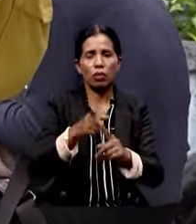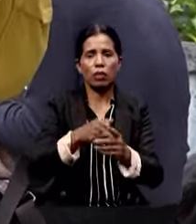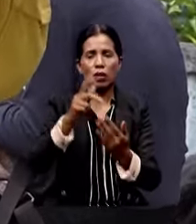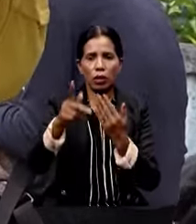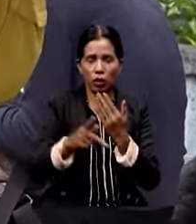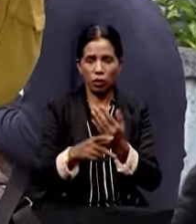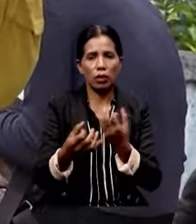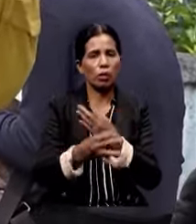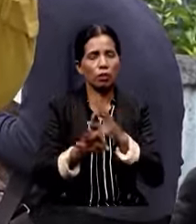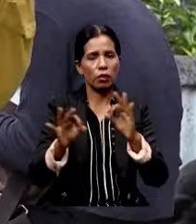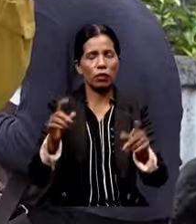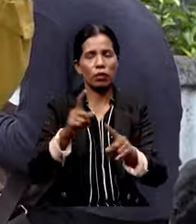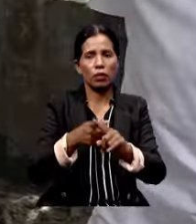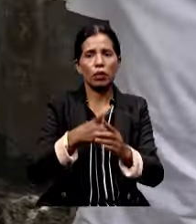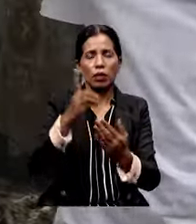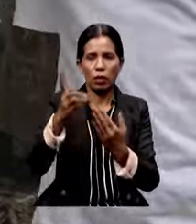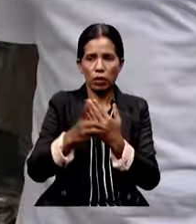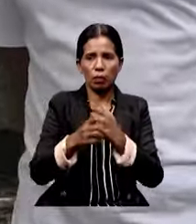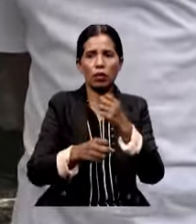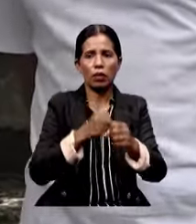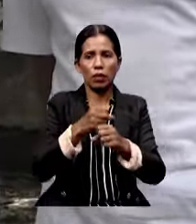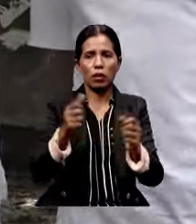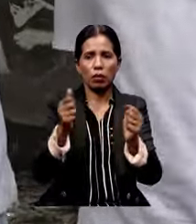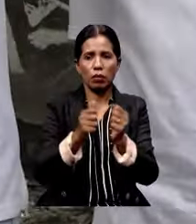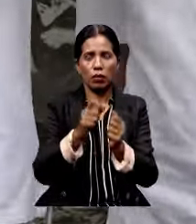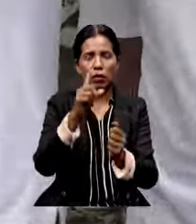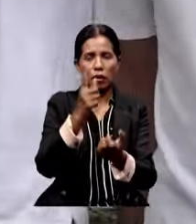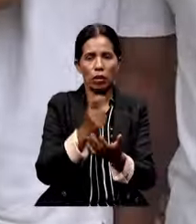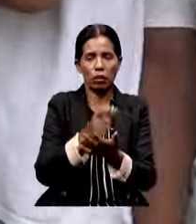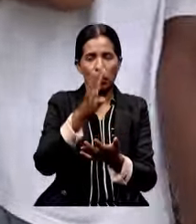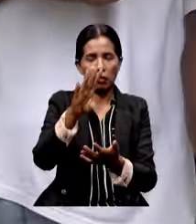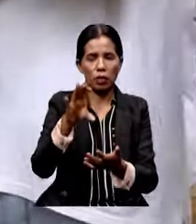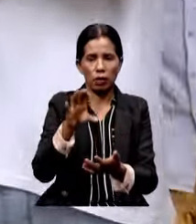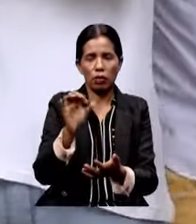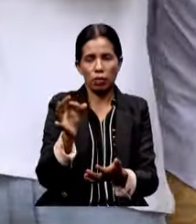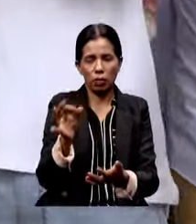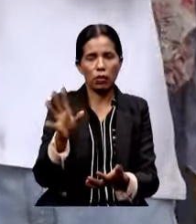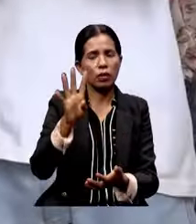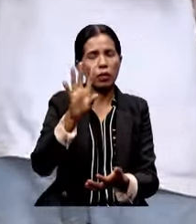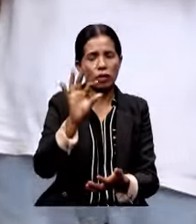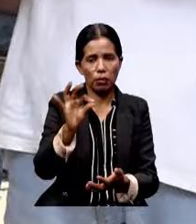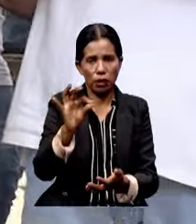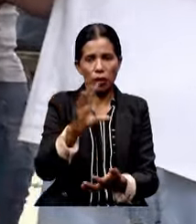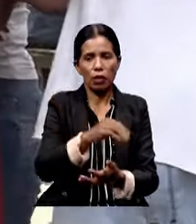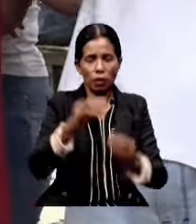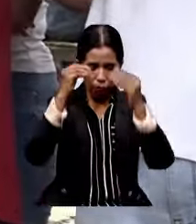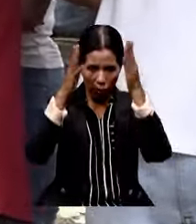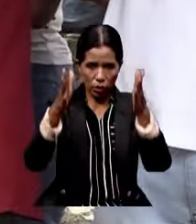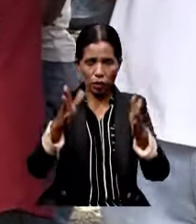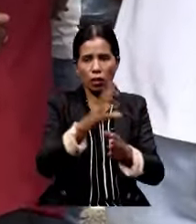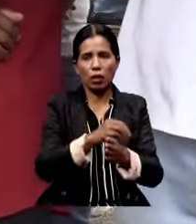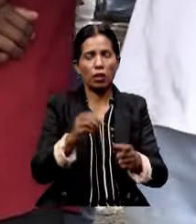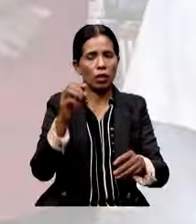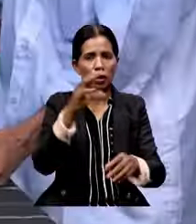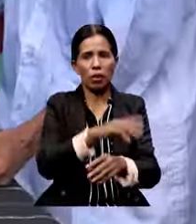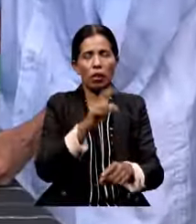no se remata ia dezembro tinang ne hamutu kriungida atus hat sian luresin sia no ia profesor wal luresin mak ministerio edukasaun labele